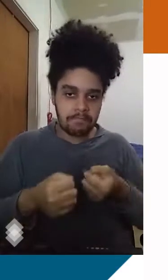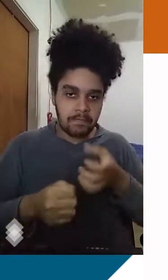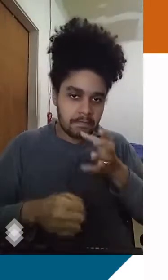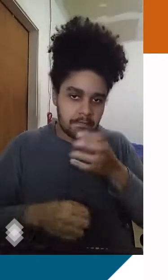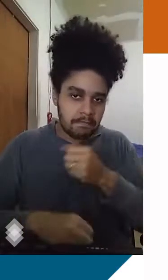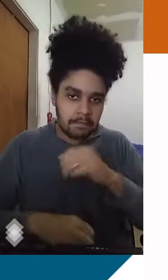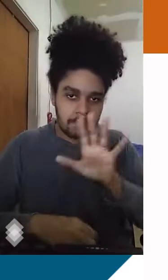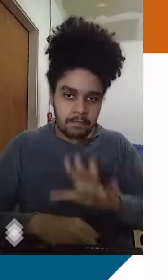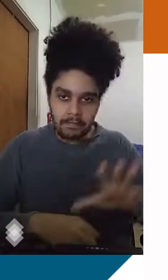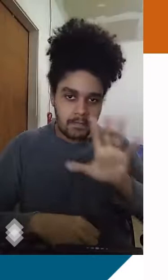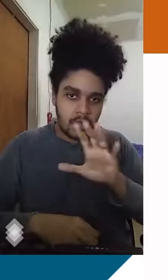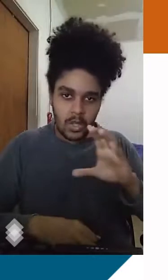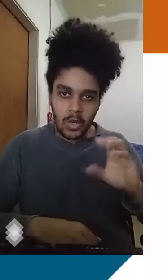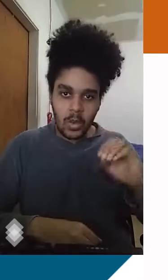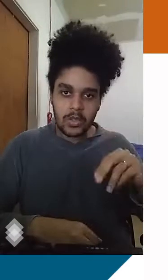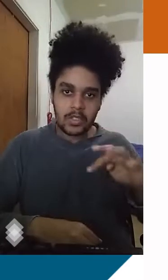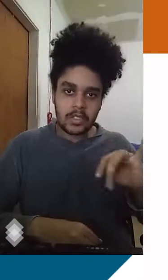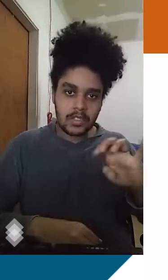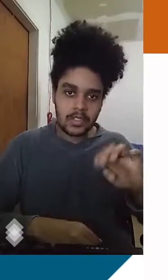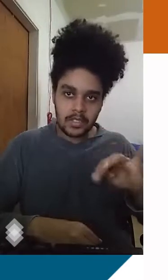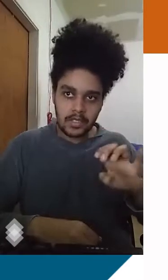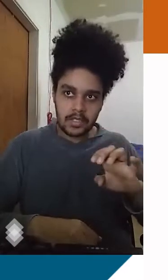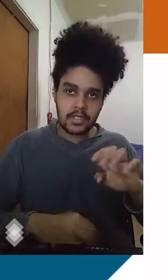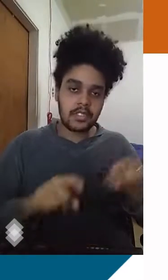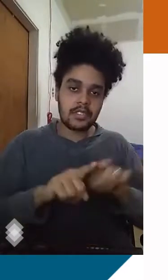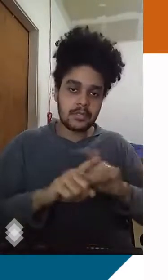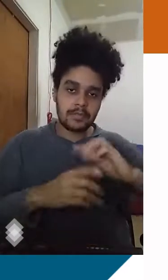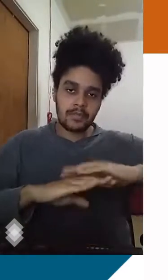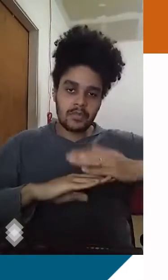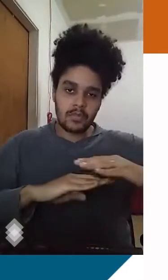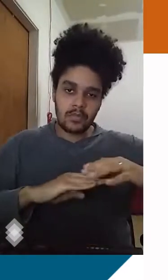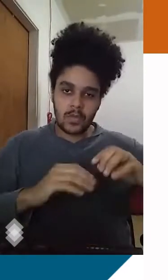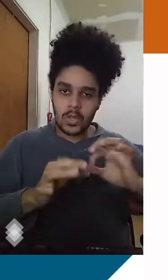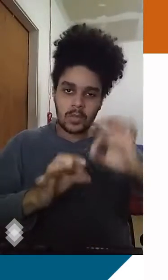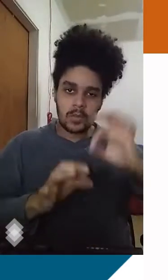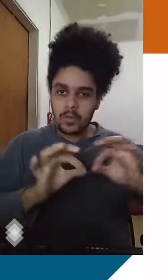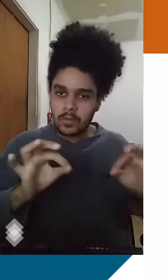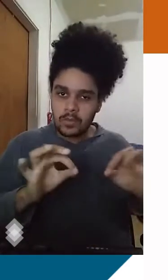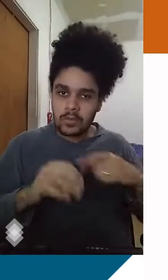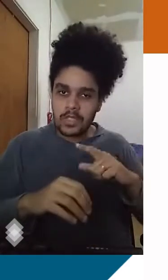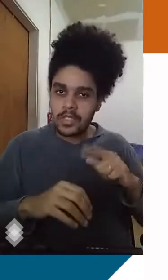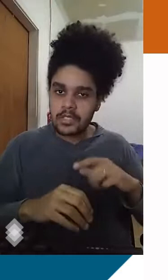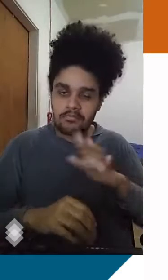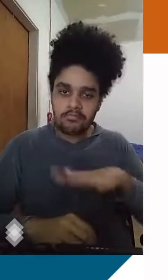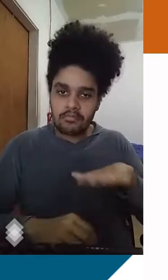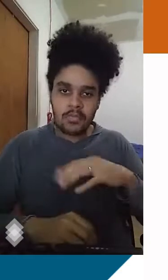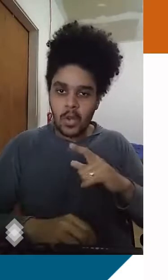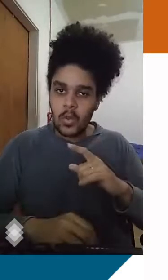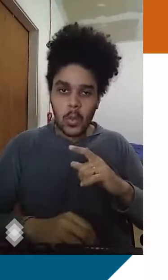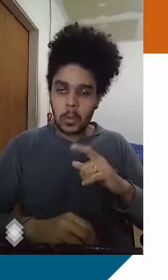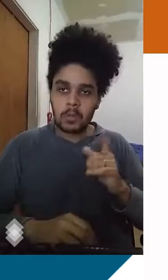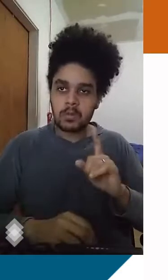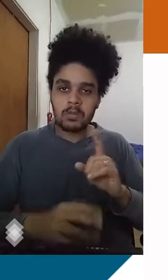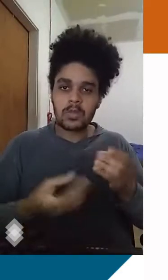preservar as áreas dos continentes e dos oceanos, ou seja, os tamanhos desses espaços. Então, ela não se compromete,